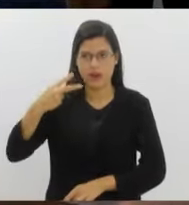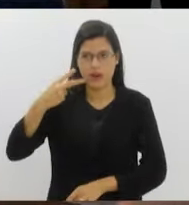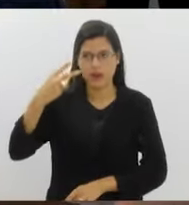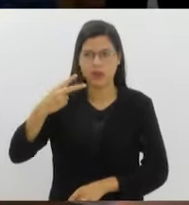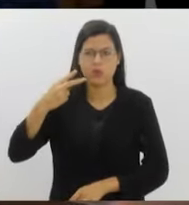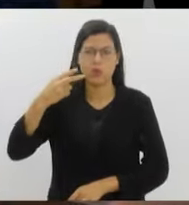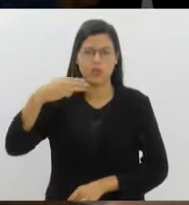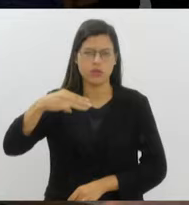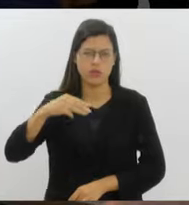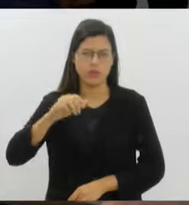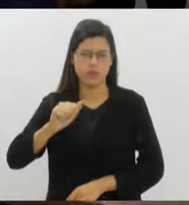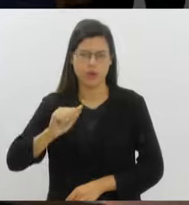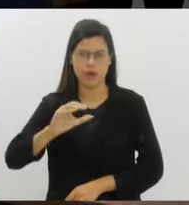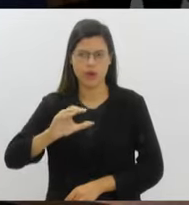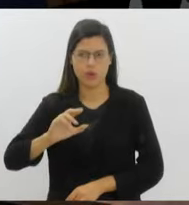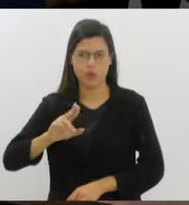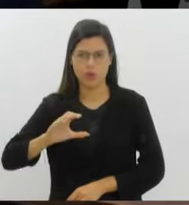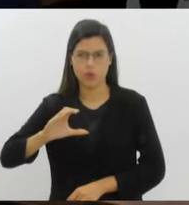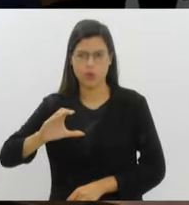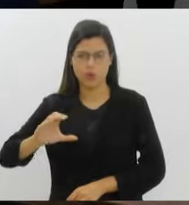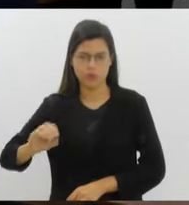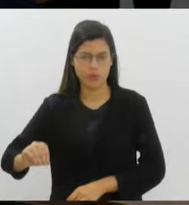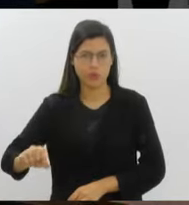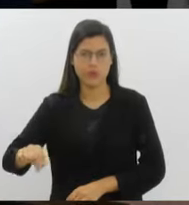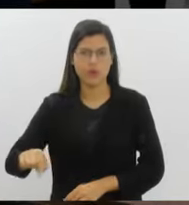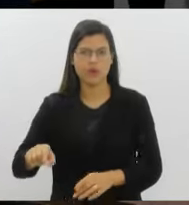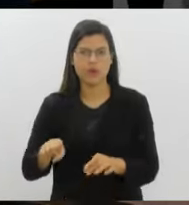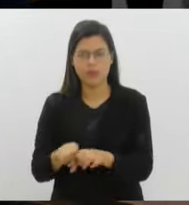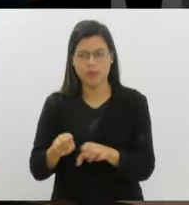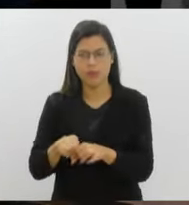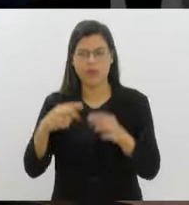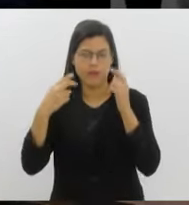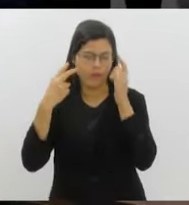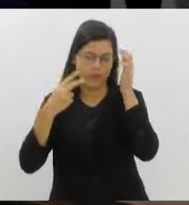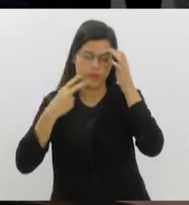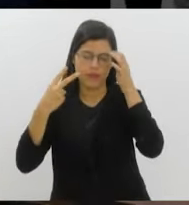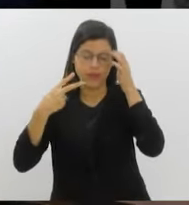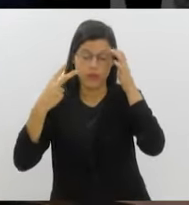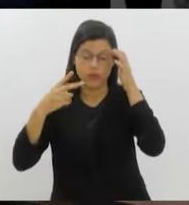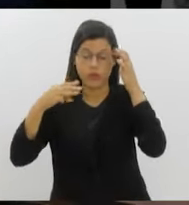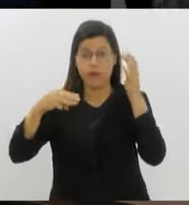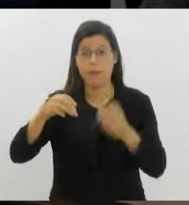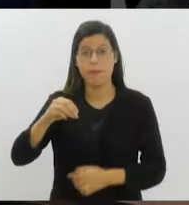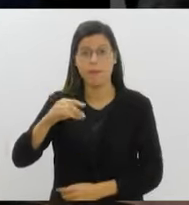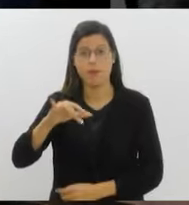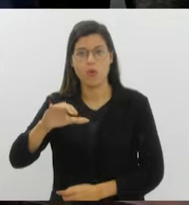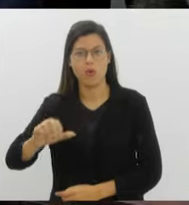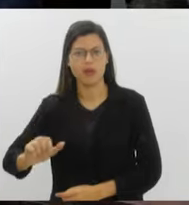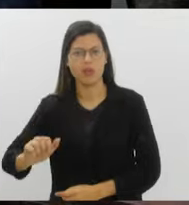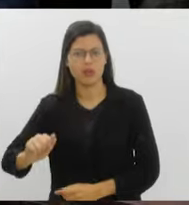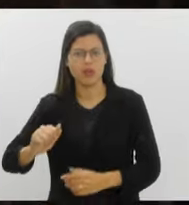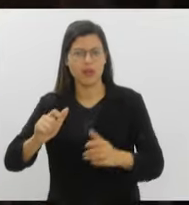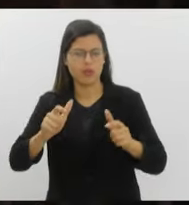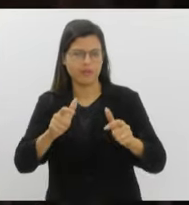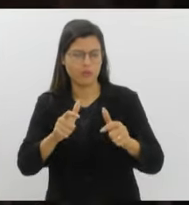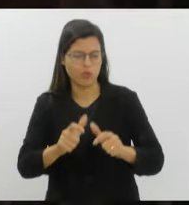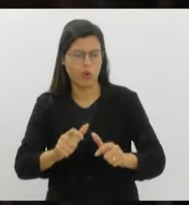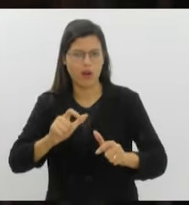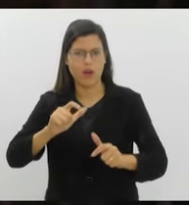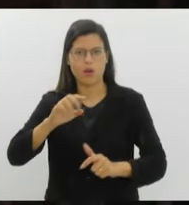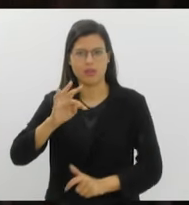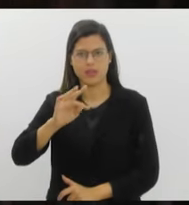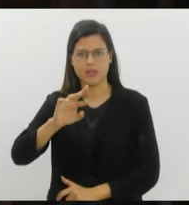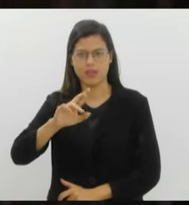Macuco, também cito os vereadores, a vereadora Mônica, de Trajano de Moraes, e tantos outros vereadores, pessoas